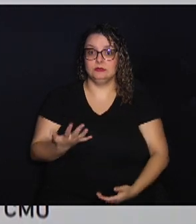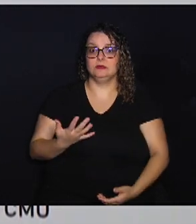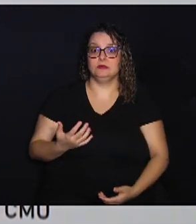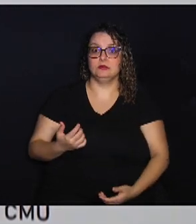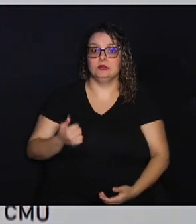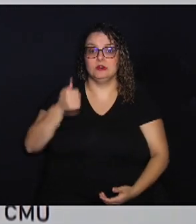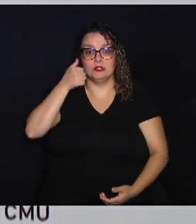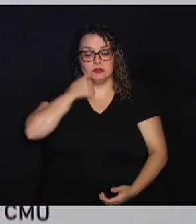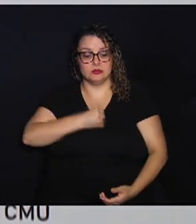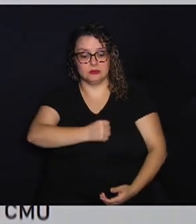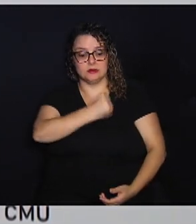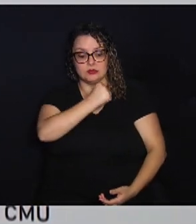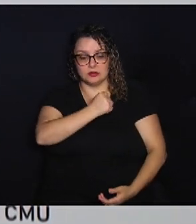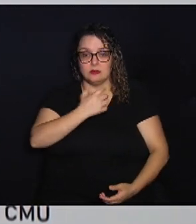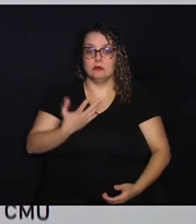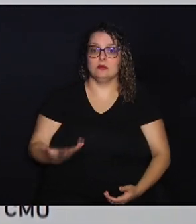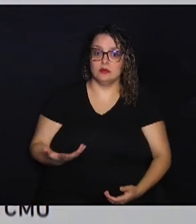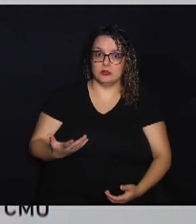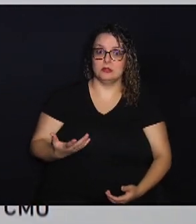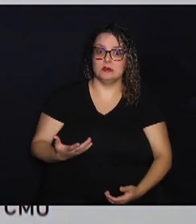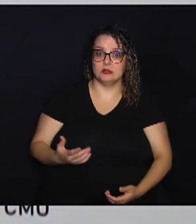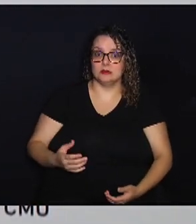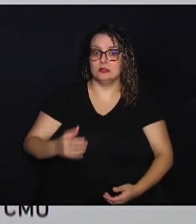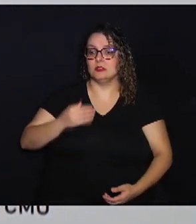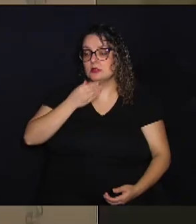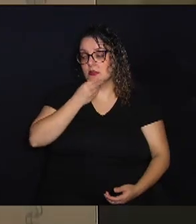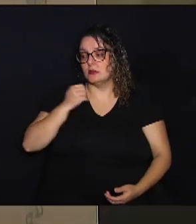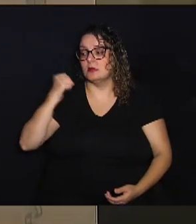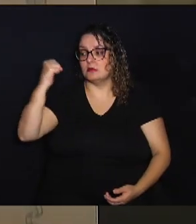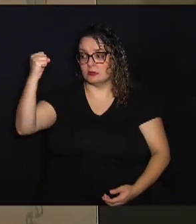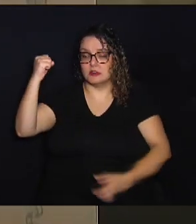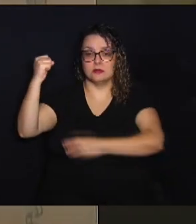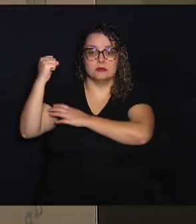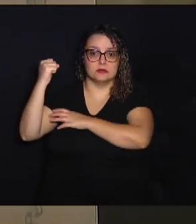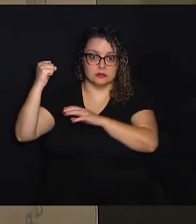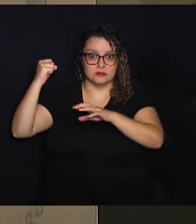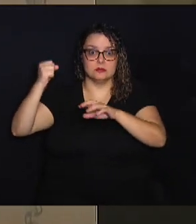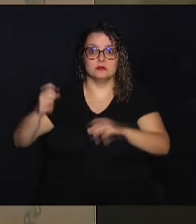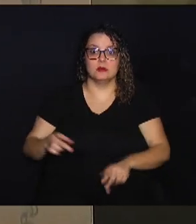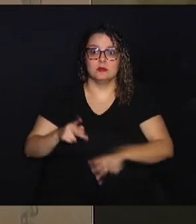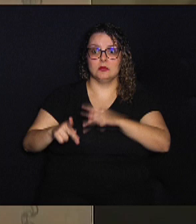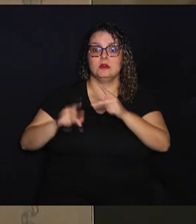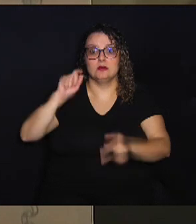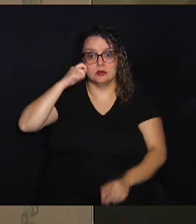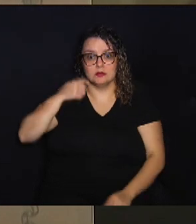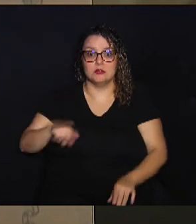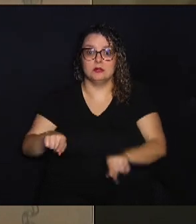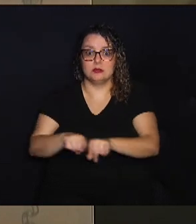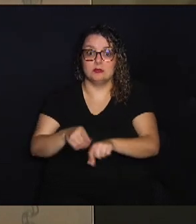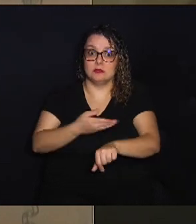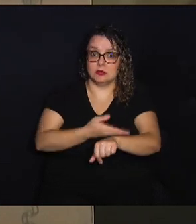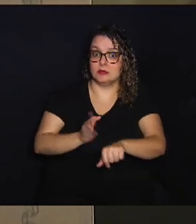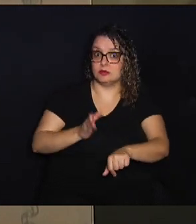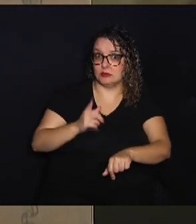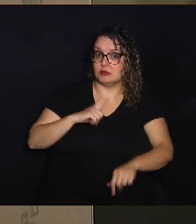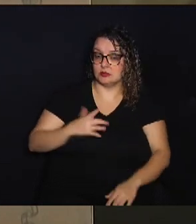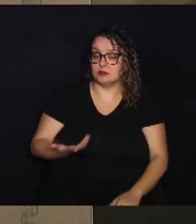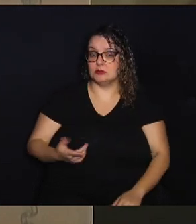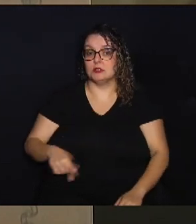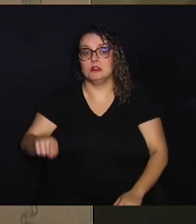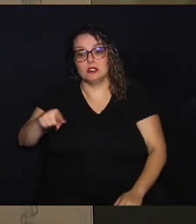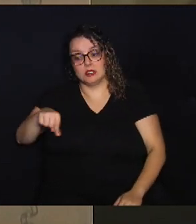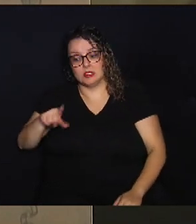empoderamento da população negra de Campinas, né? Em também poder ter essas comemorações, assim como os brancos já tinham, eles também tinham